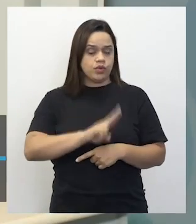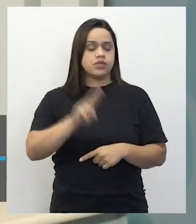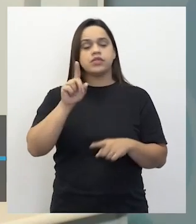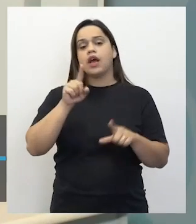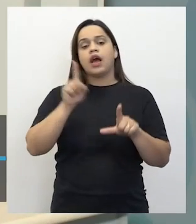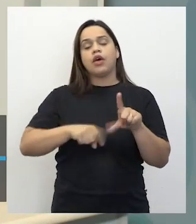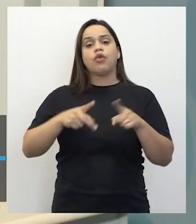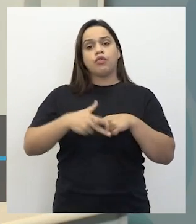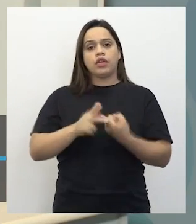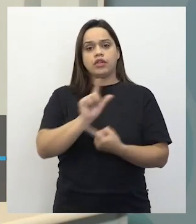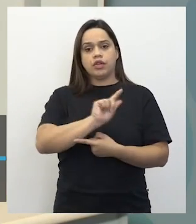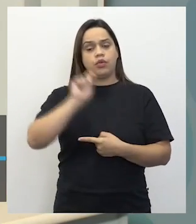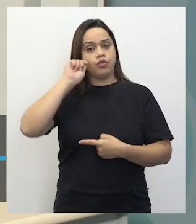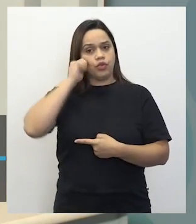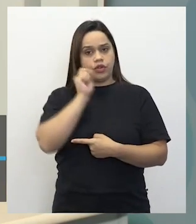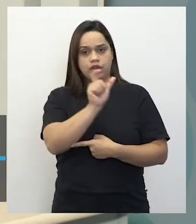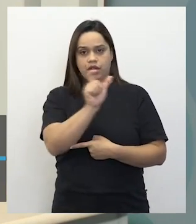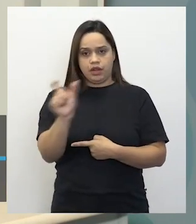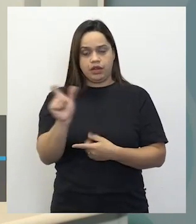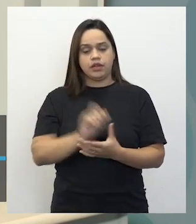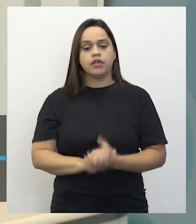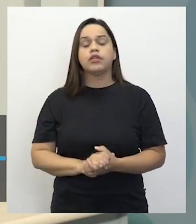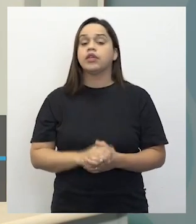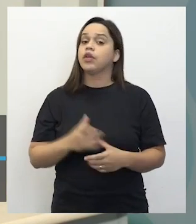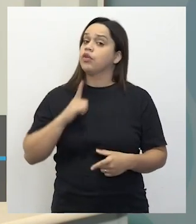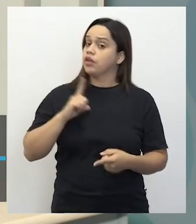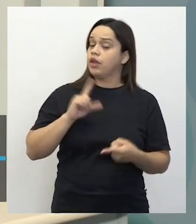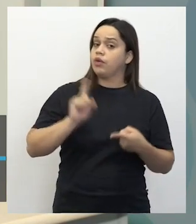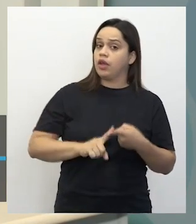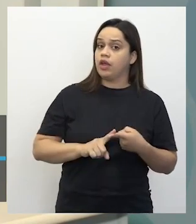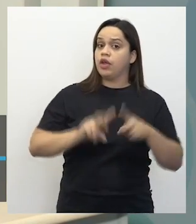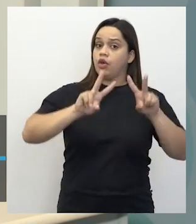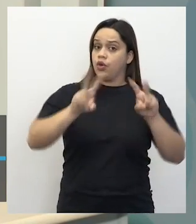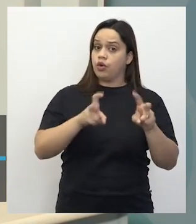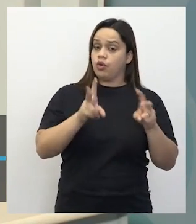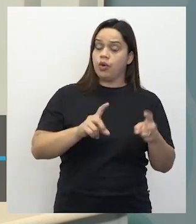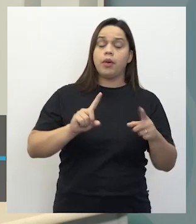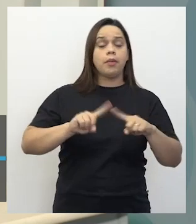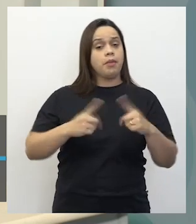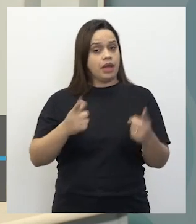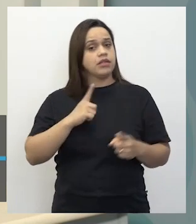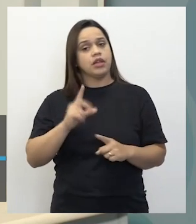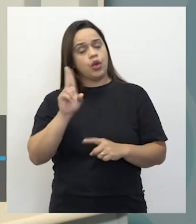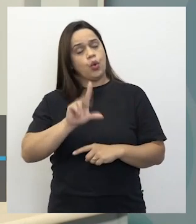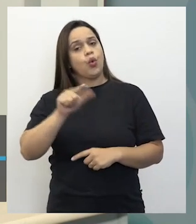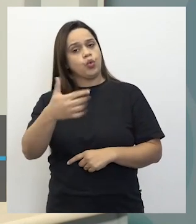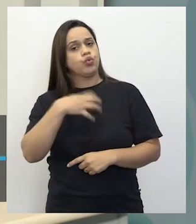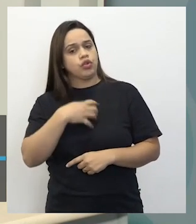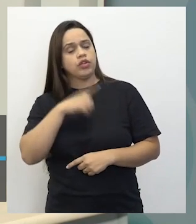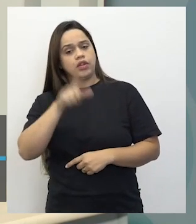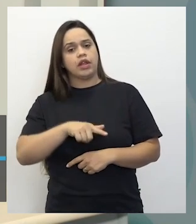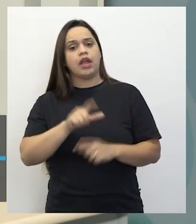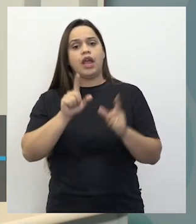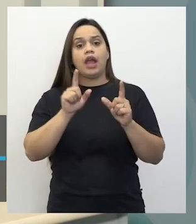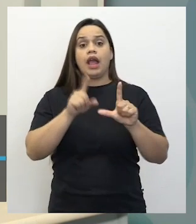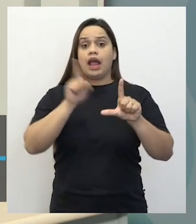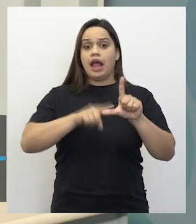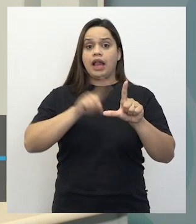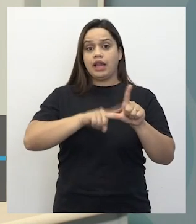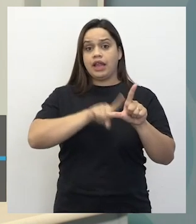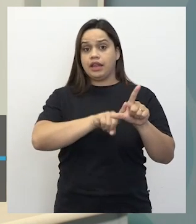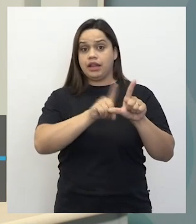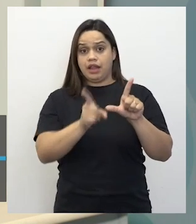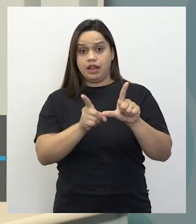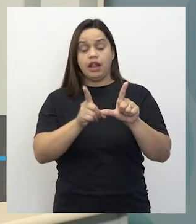nós temos casos que podemos usar as aspas, mas temos casos que outras formas também são cabíveis, como o itálico e o negrito,